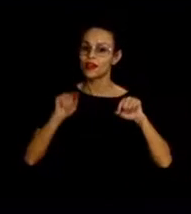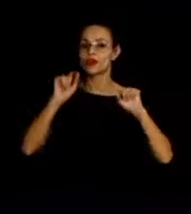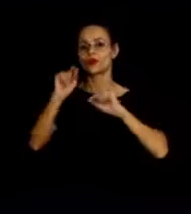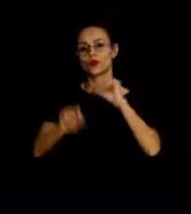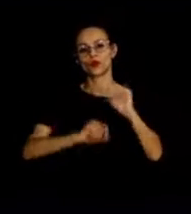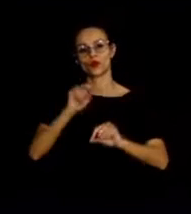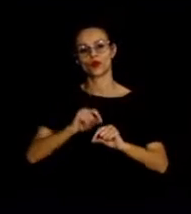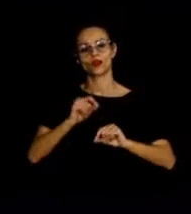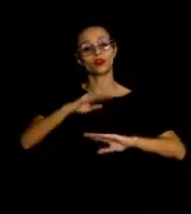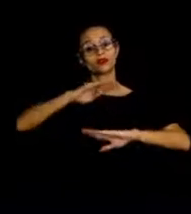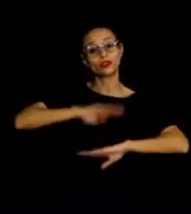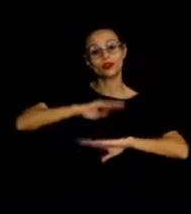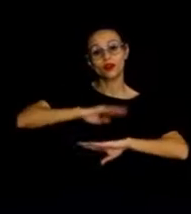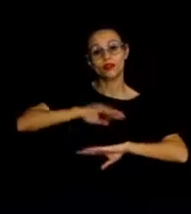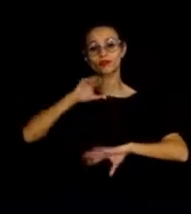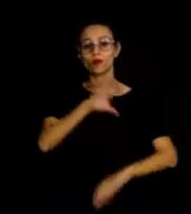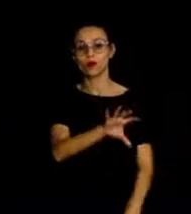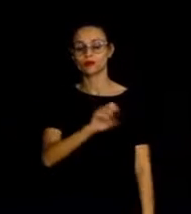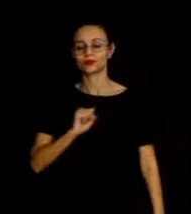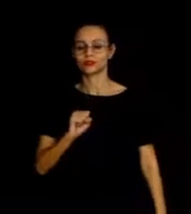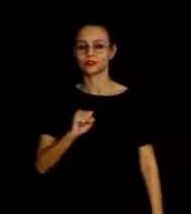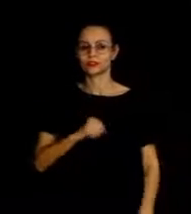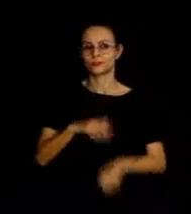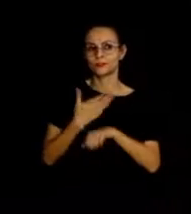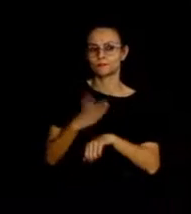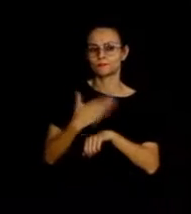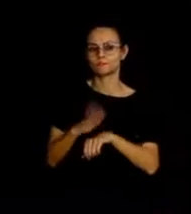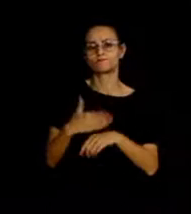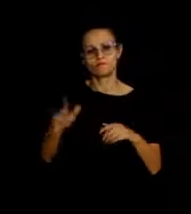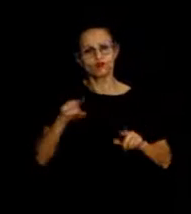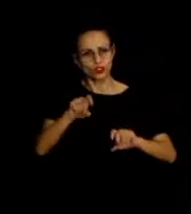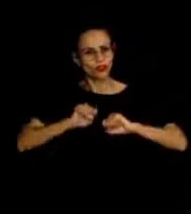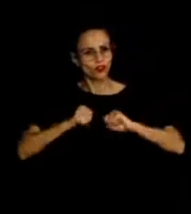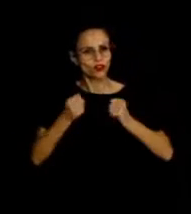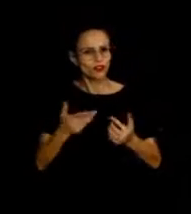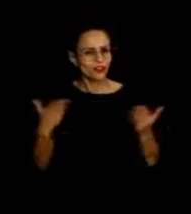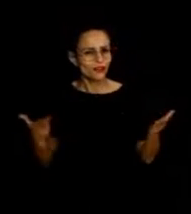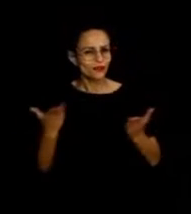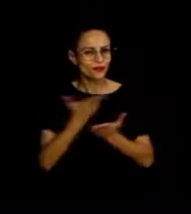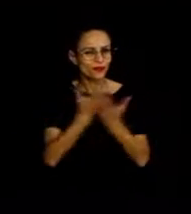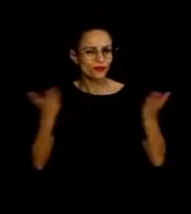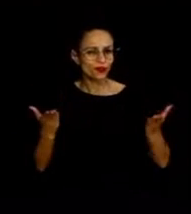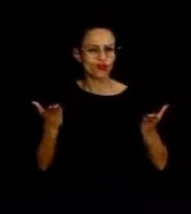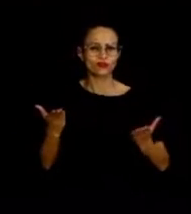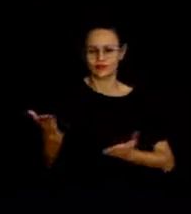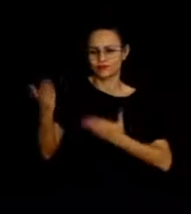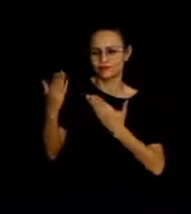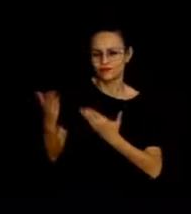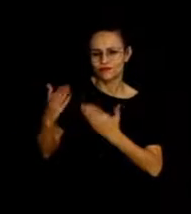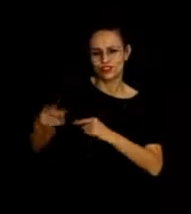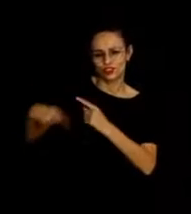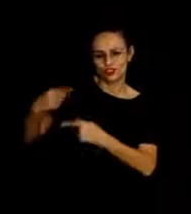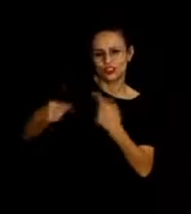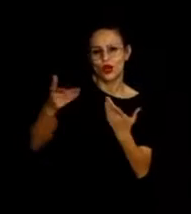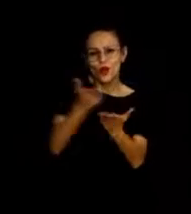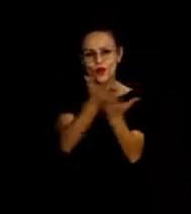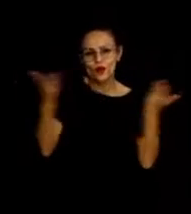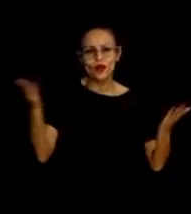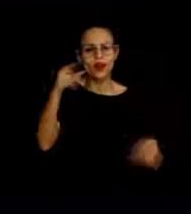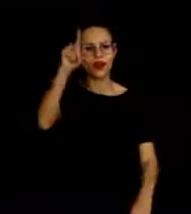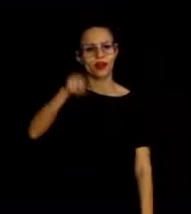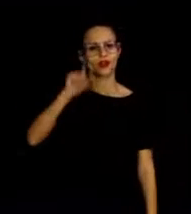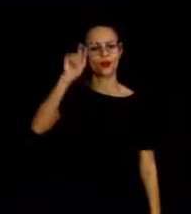é a partir de problemas porque aí você se força e convenhamos é é vocês dessa geração inclusive é